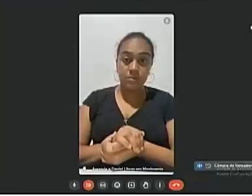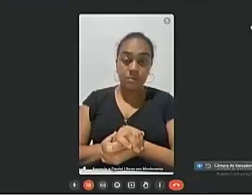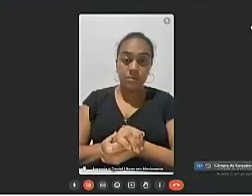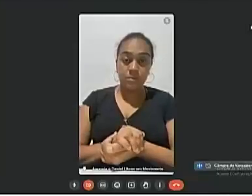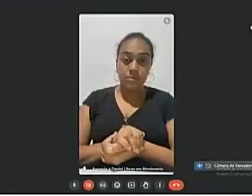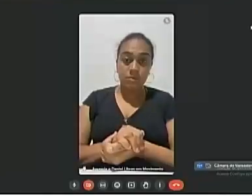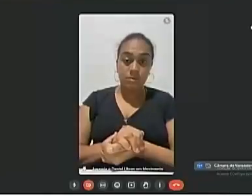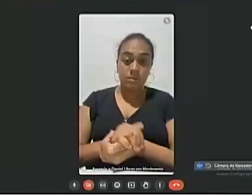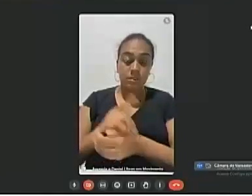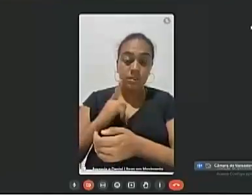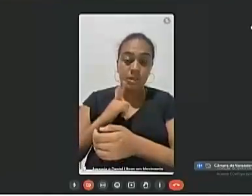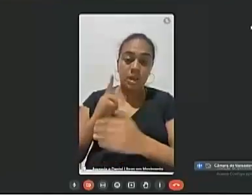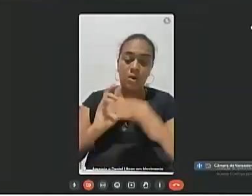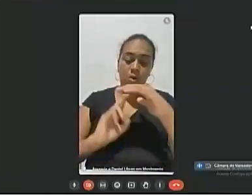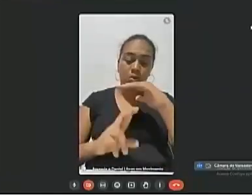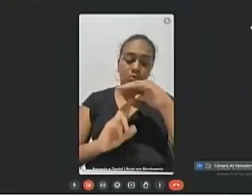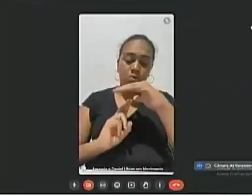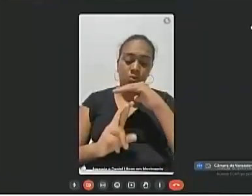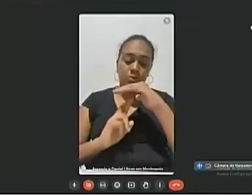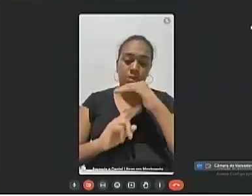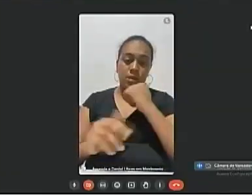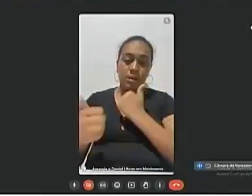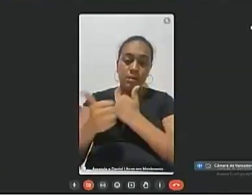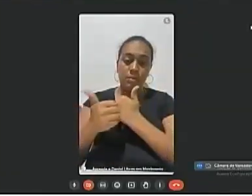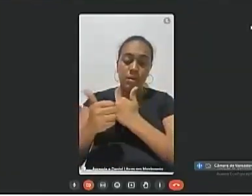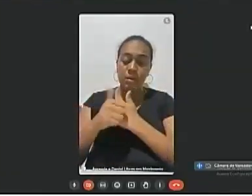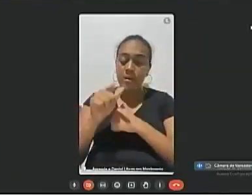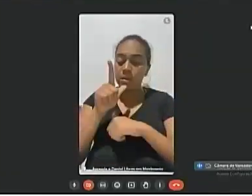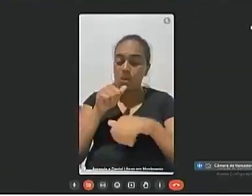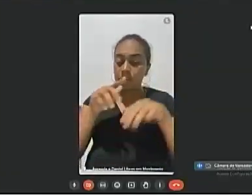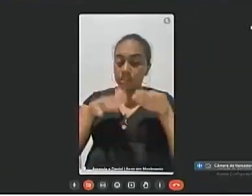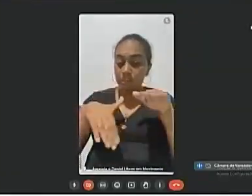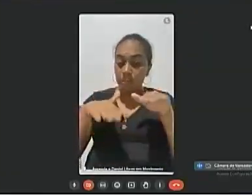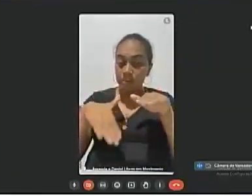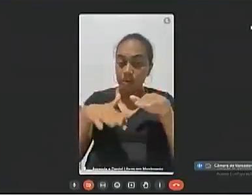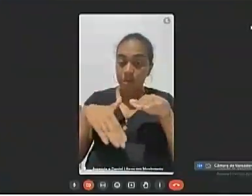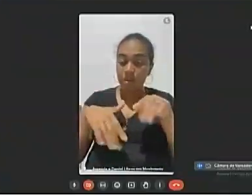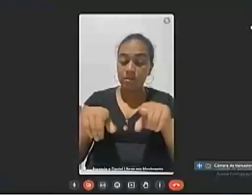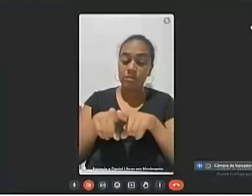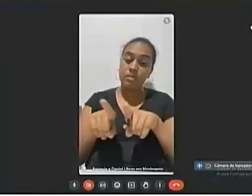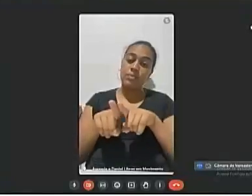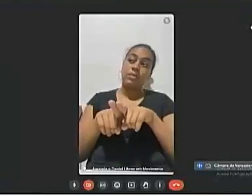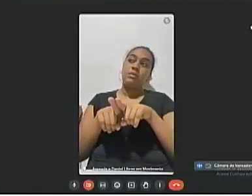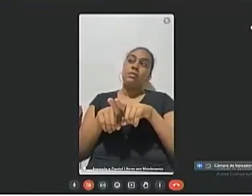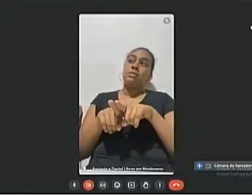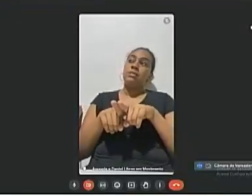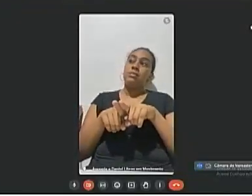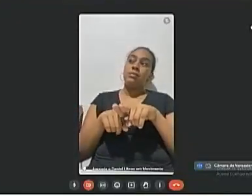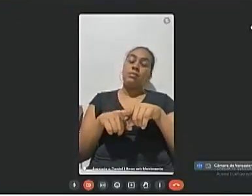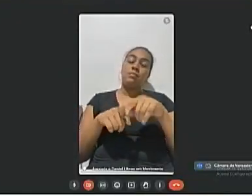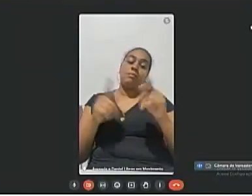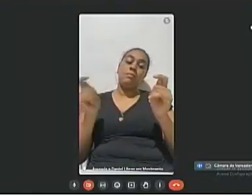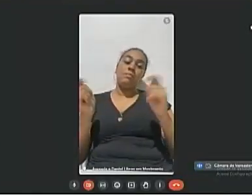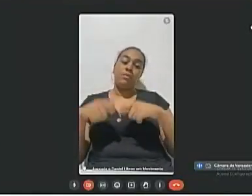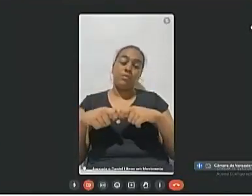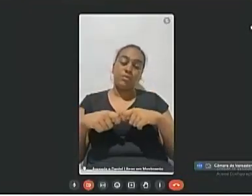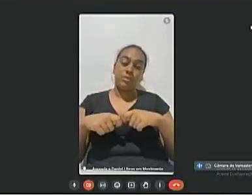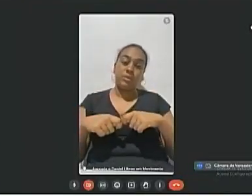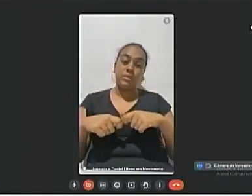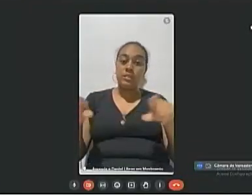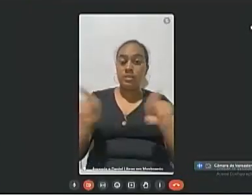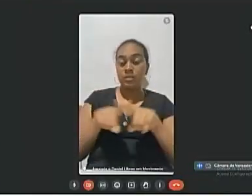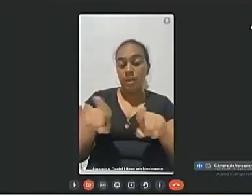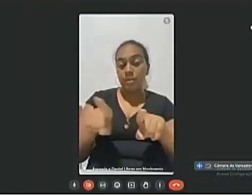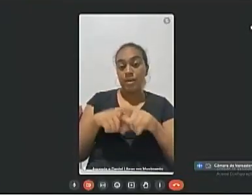margens da rodovia que liga a capital com a praia lá. Lá tem umas estruturas em comporta basculante. Essas comportas elas poderiam ser